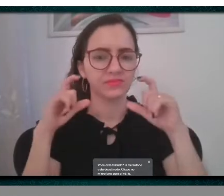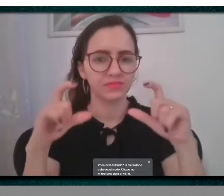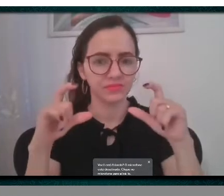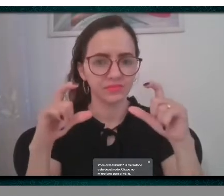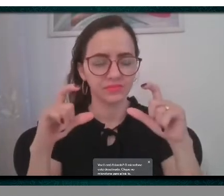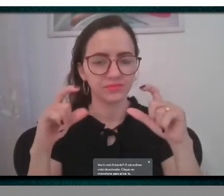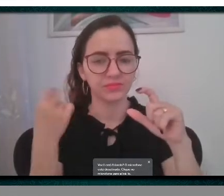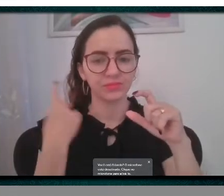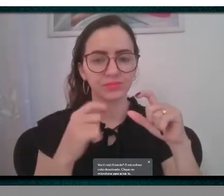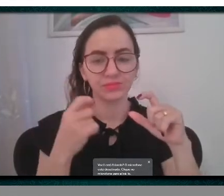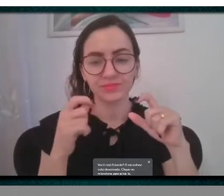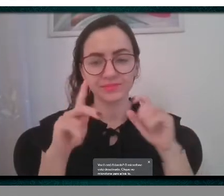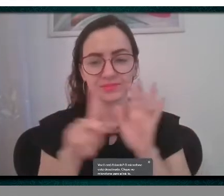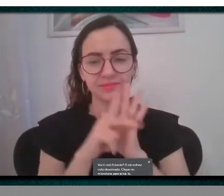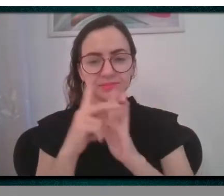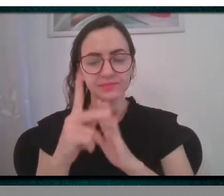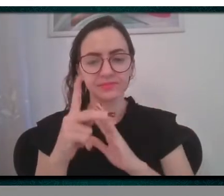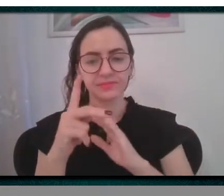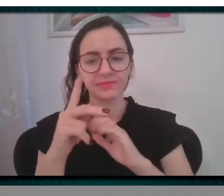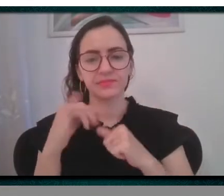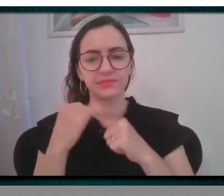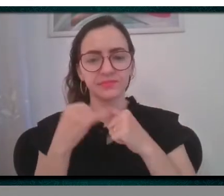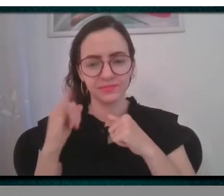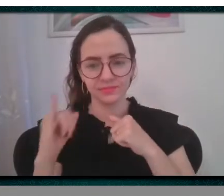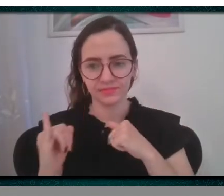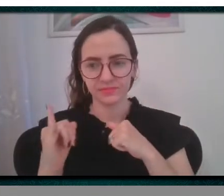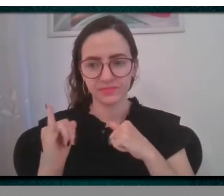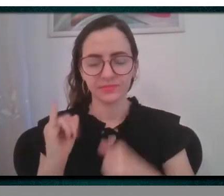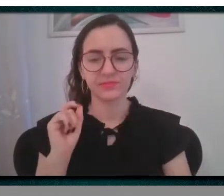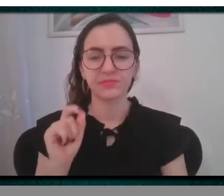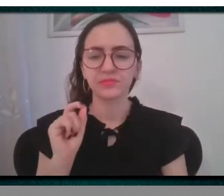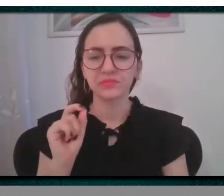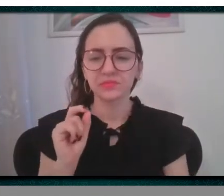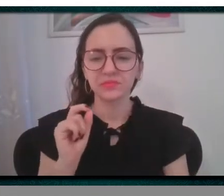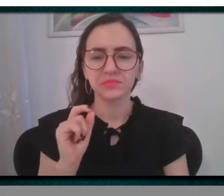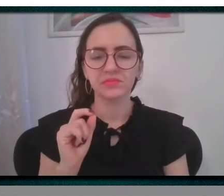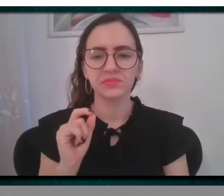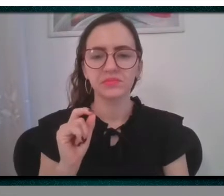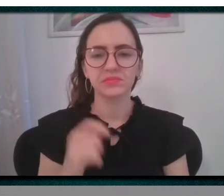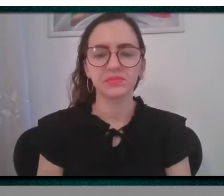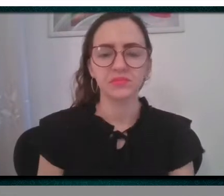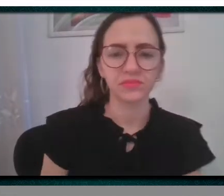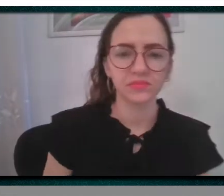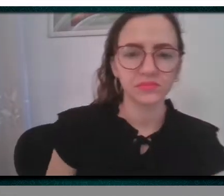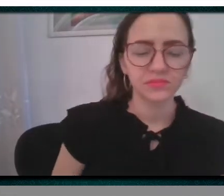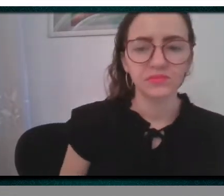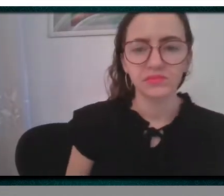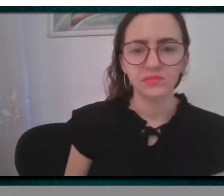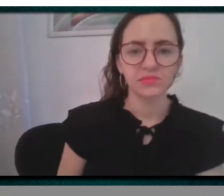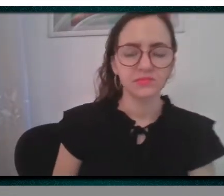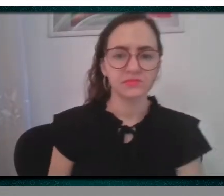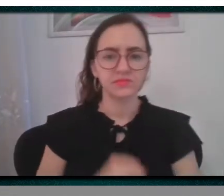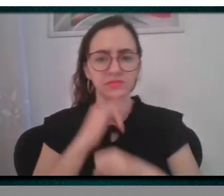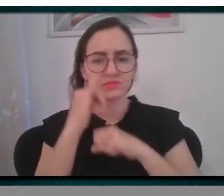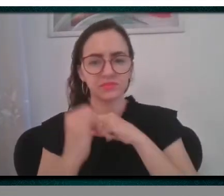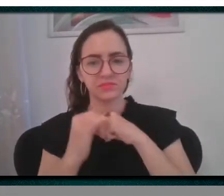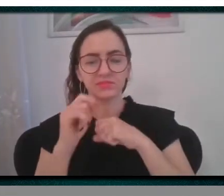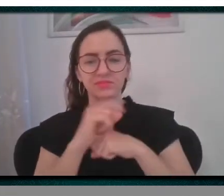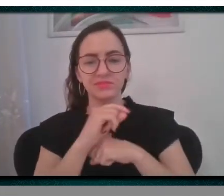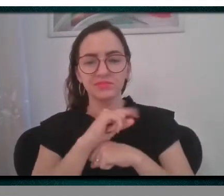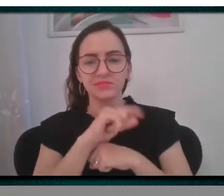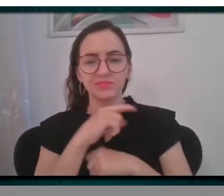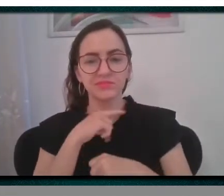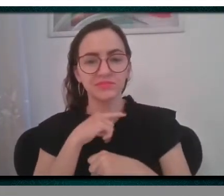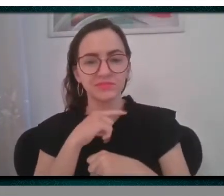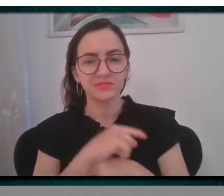fórmula da ionização. O que é a ionização? A ionização, cara, é você pegar todas as moléculas que reagiram e formaram